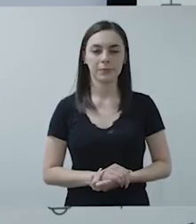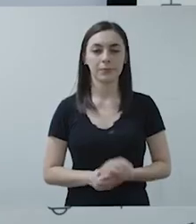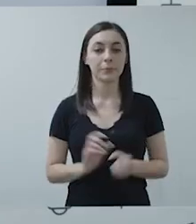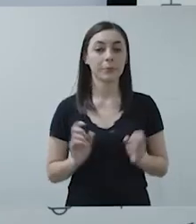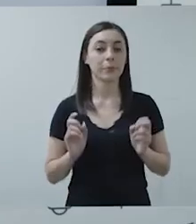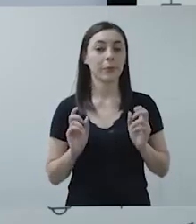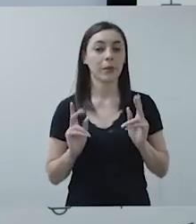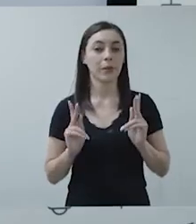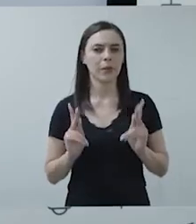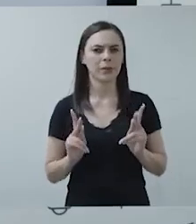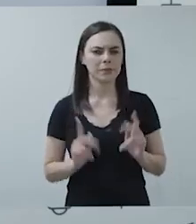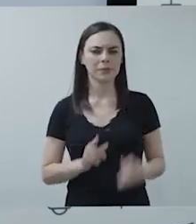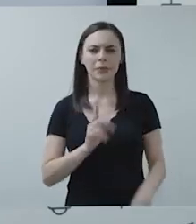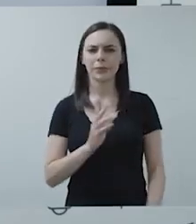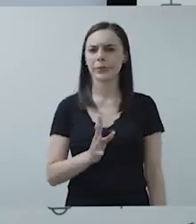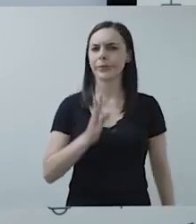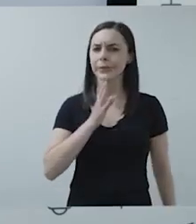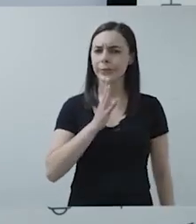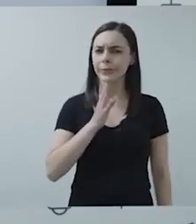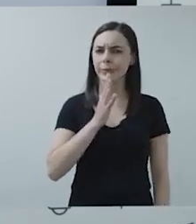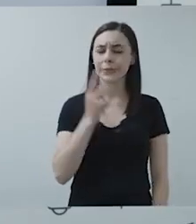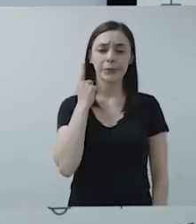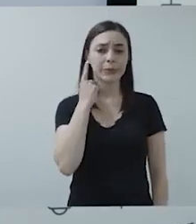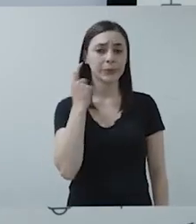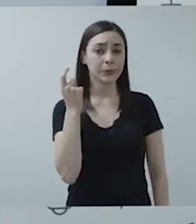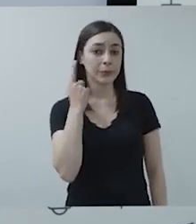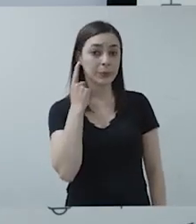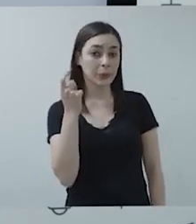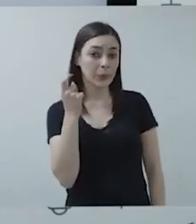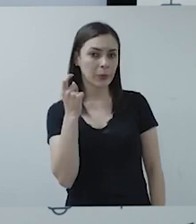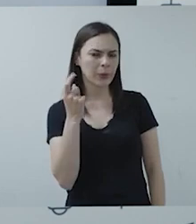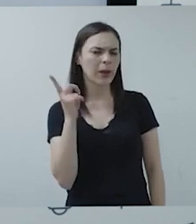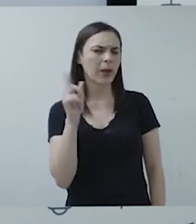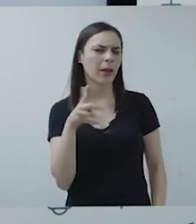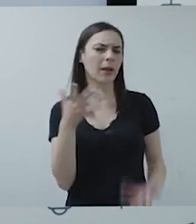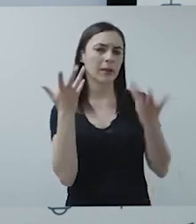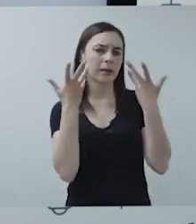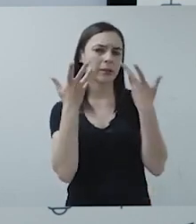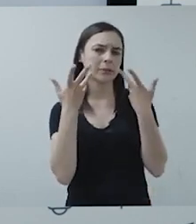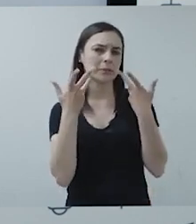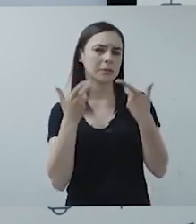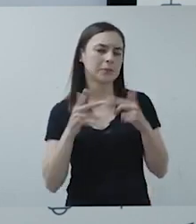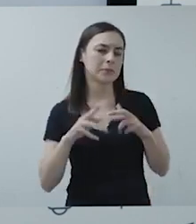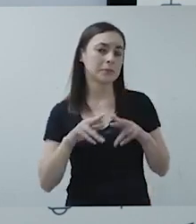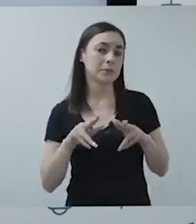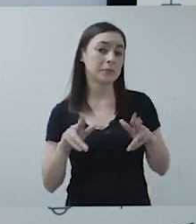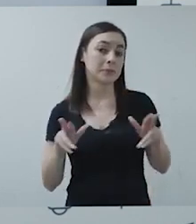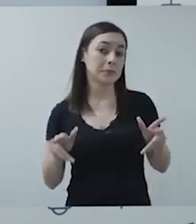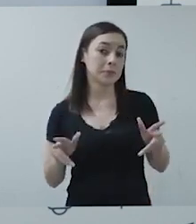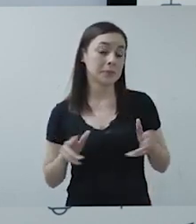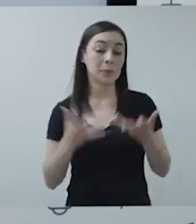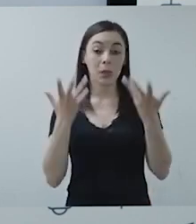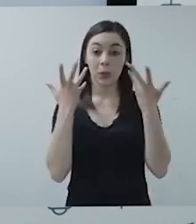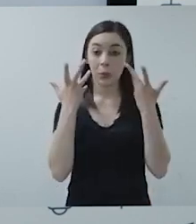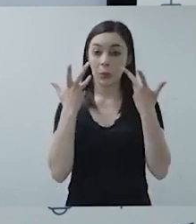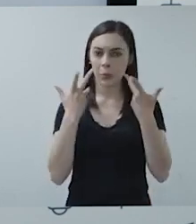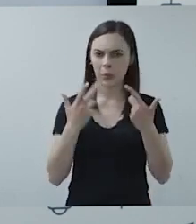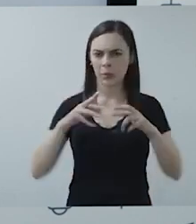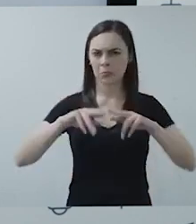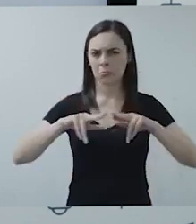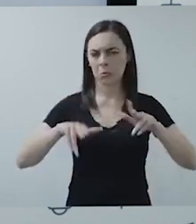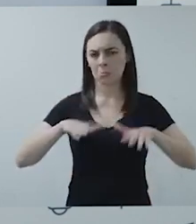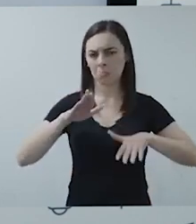Muito bem, conhecem esse som? É de um animal. Uhum. Um animal que vocês já devem